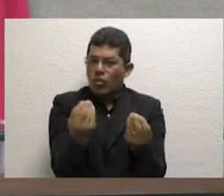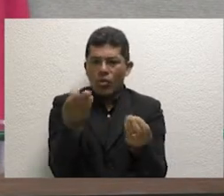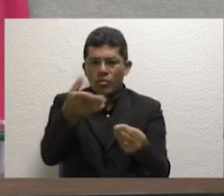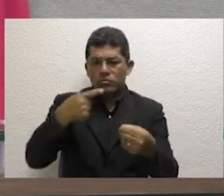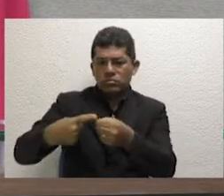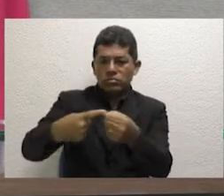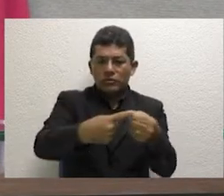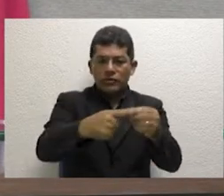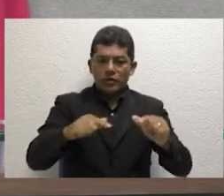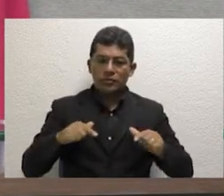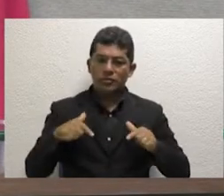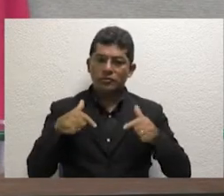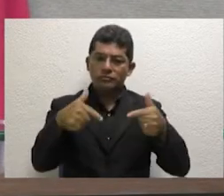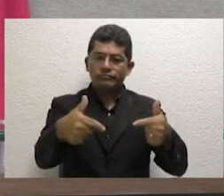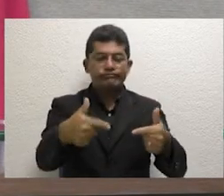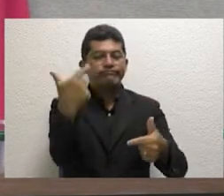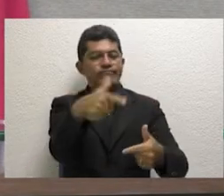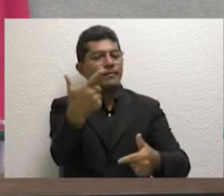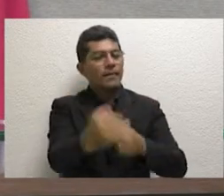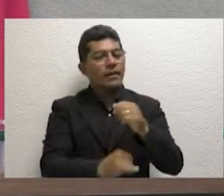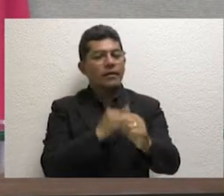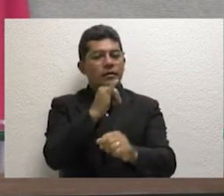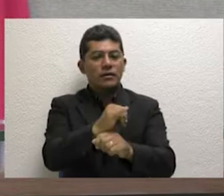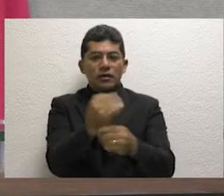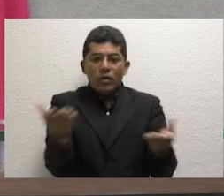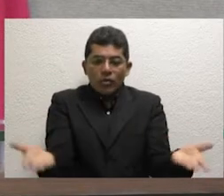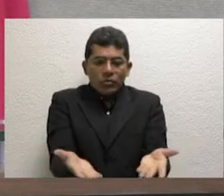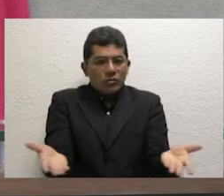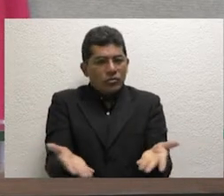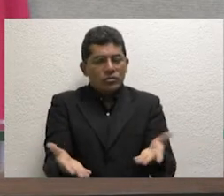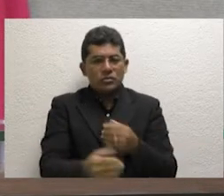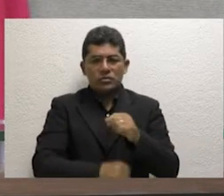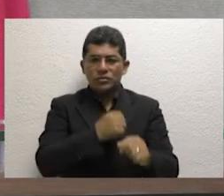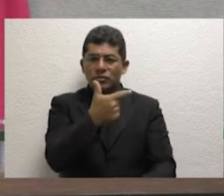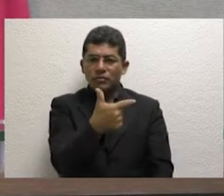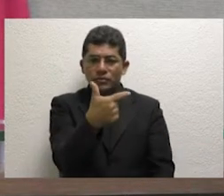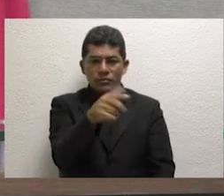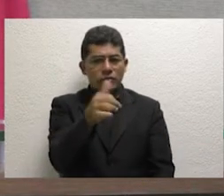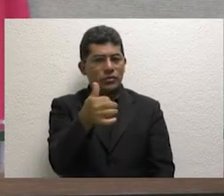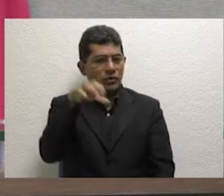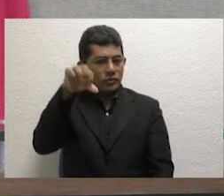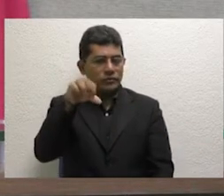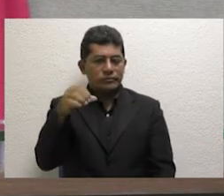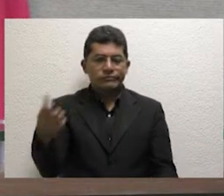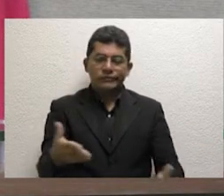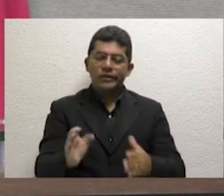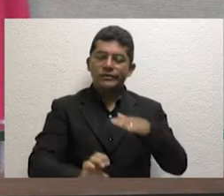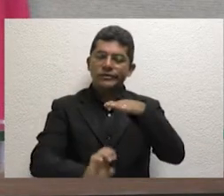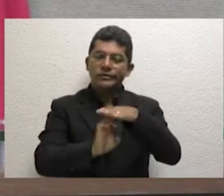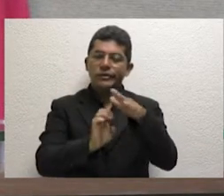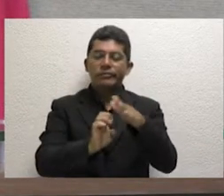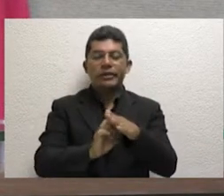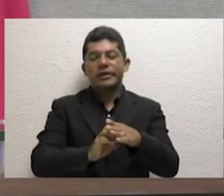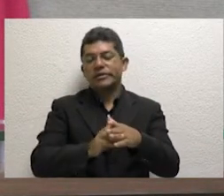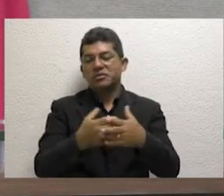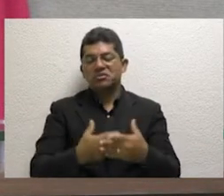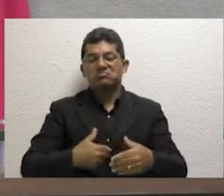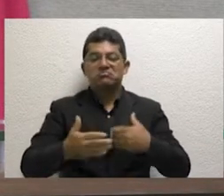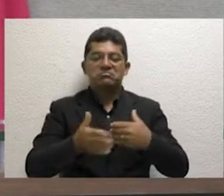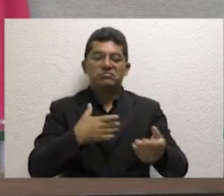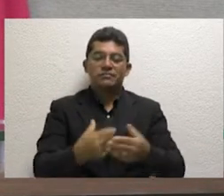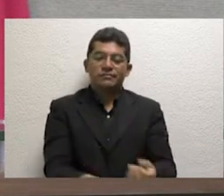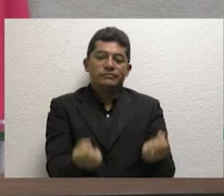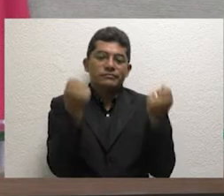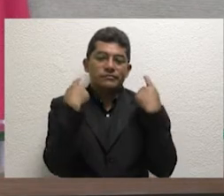vai avançar sem internet em pleno século XXI, e as operadoras vêm pintando e bordando com